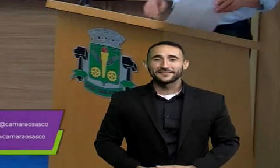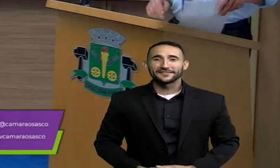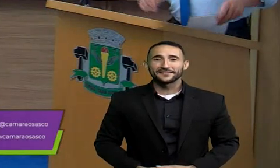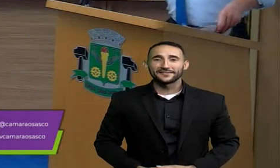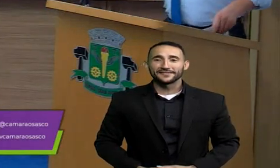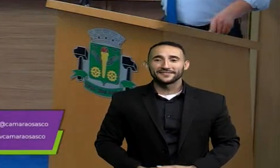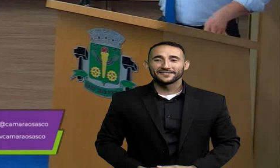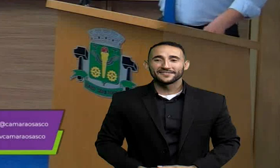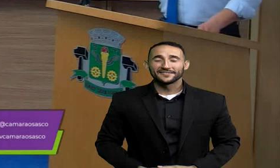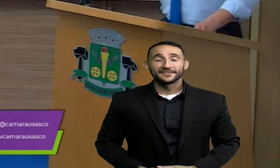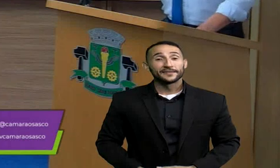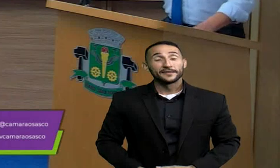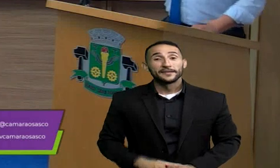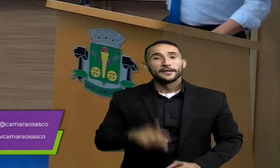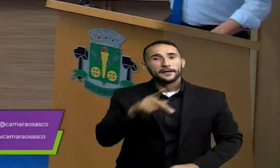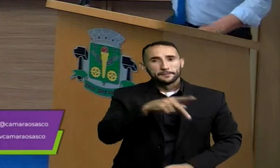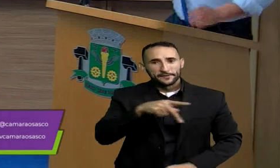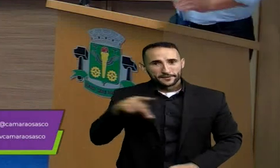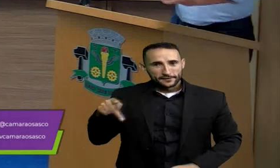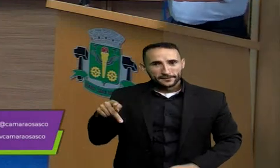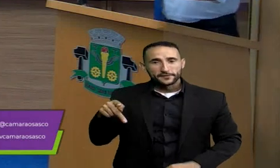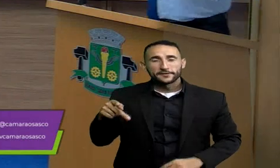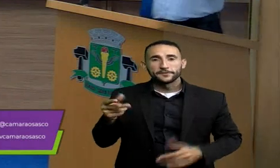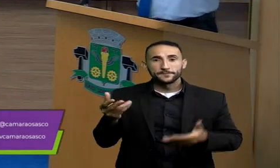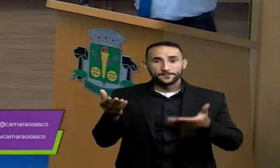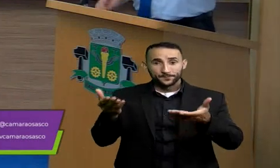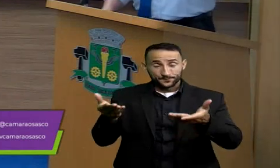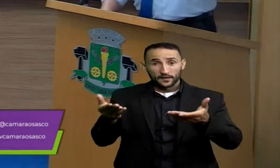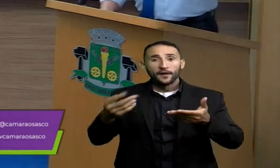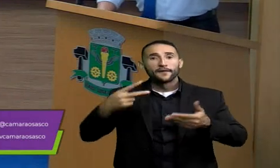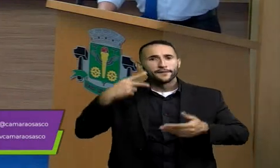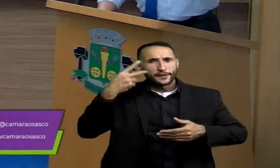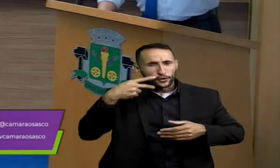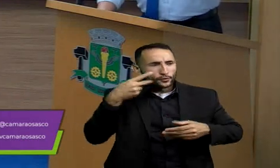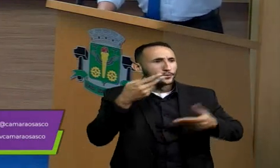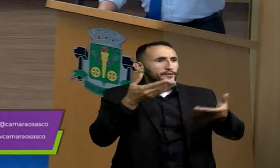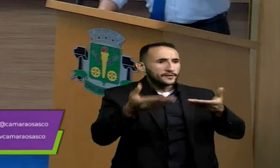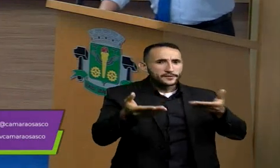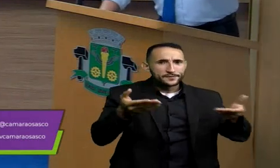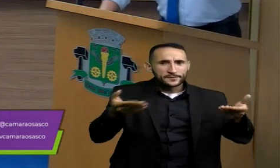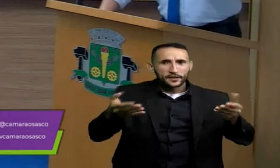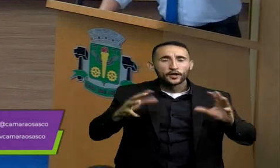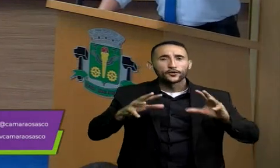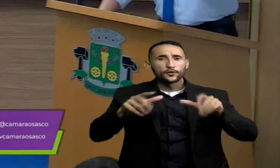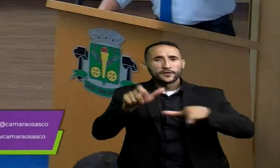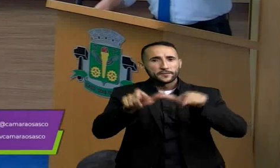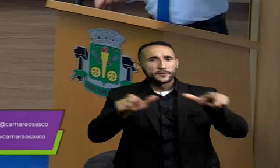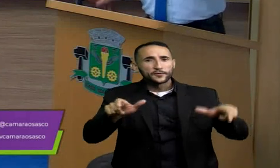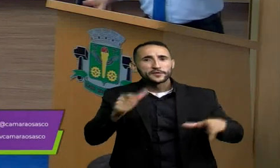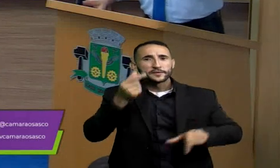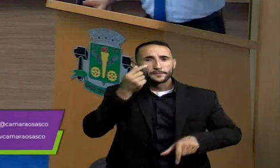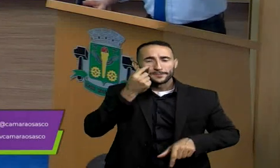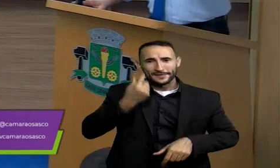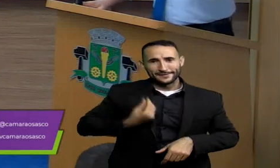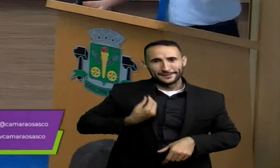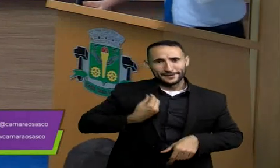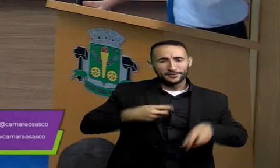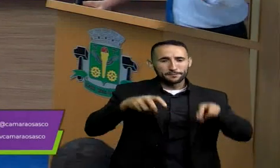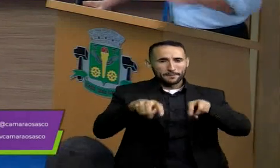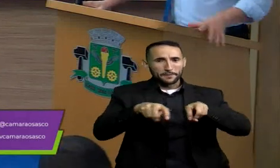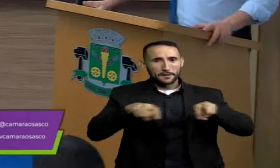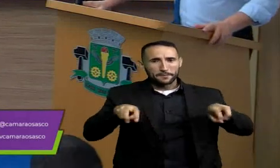minutos senhor presidente vadores público presente cumprimentar os nossos amigos